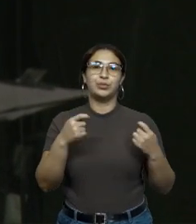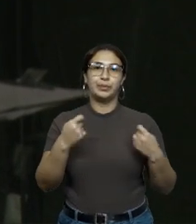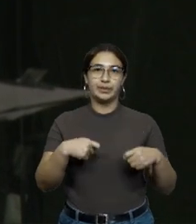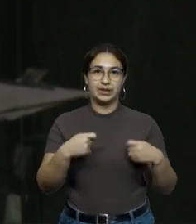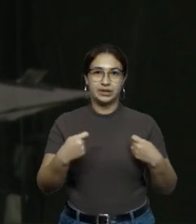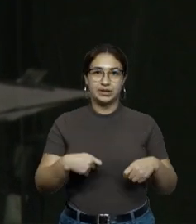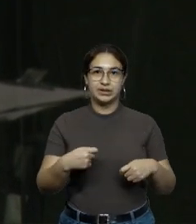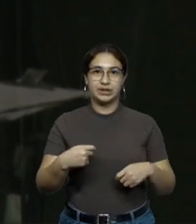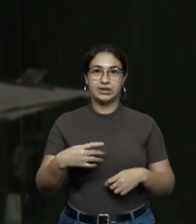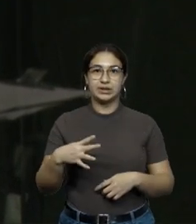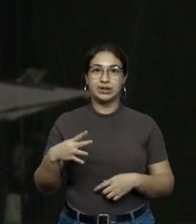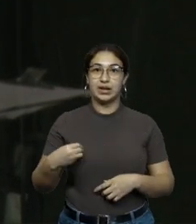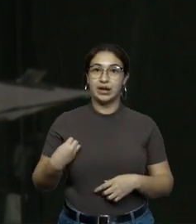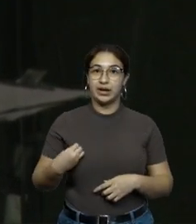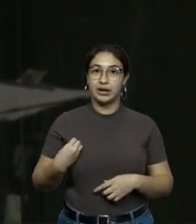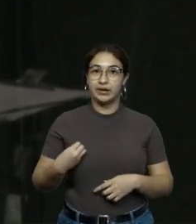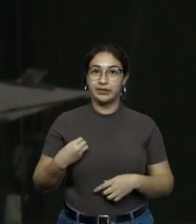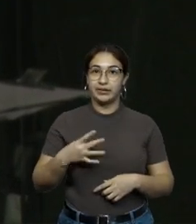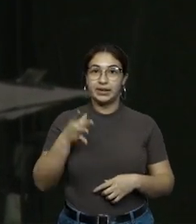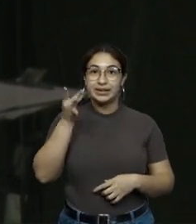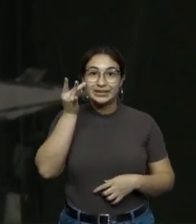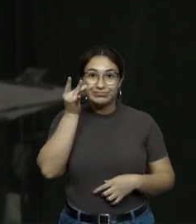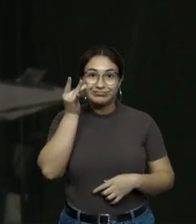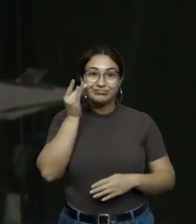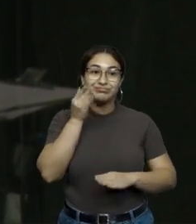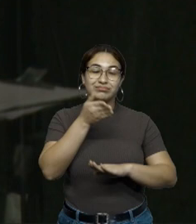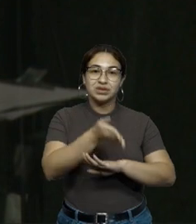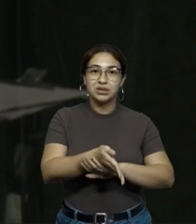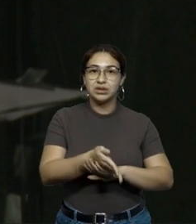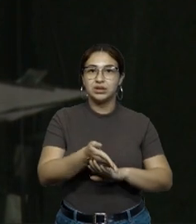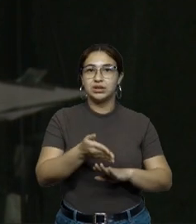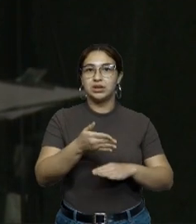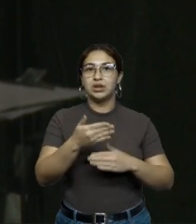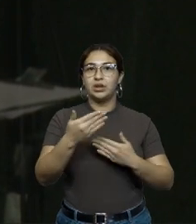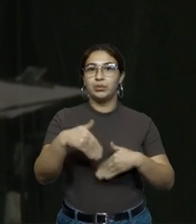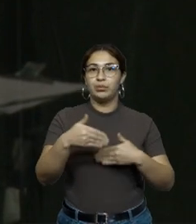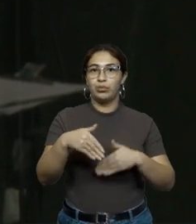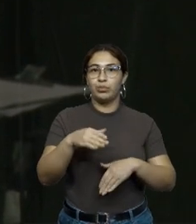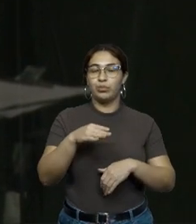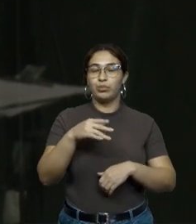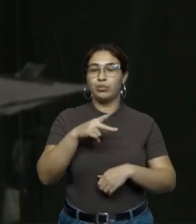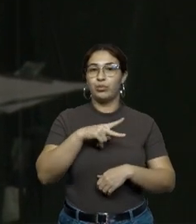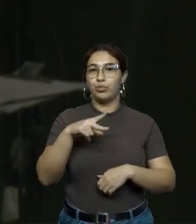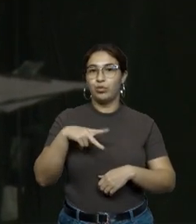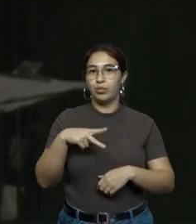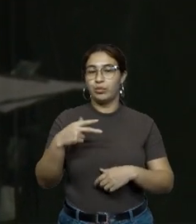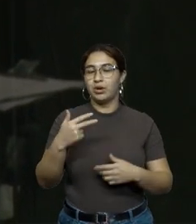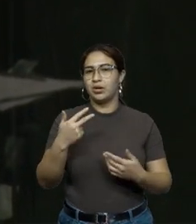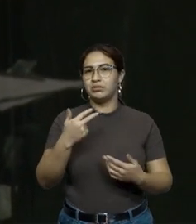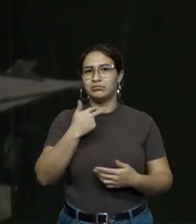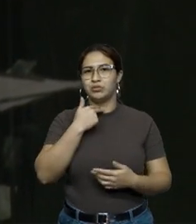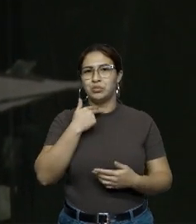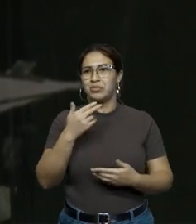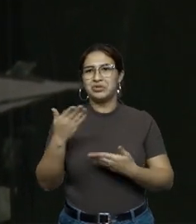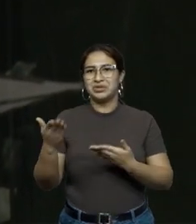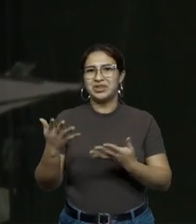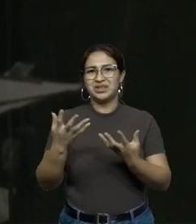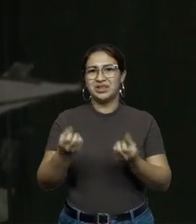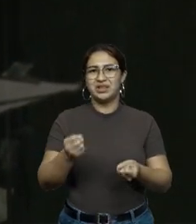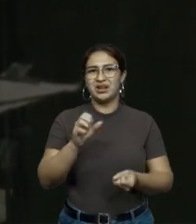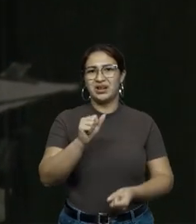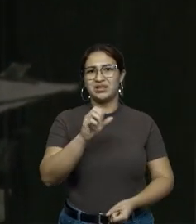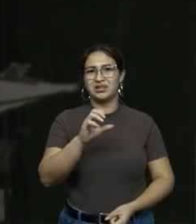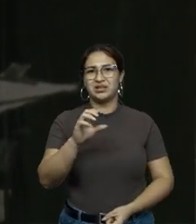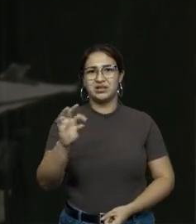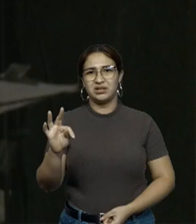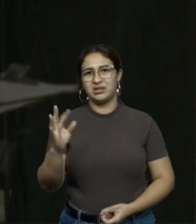é preciso concurso público a gente não pode admitir sessenta por cento dos professores de citado ainda sejam certeza se né e